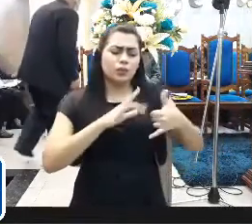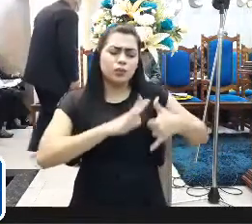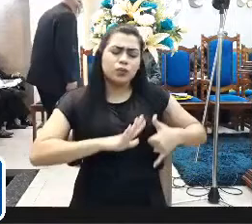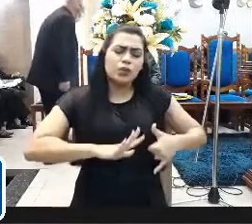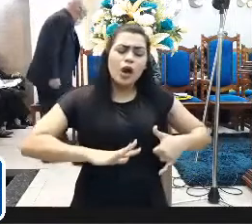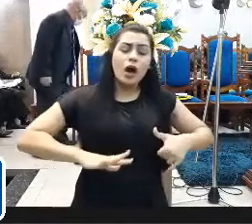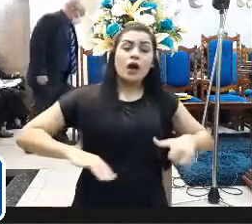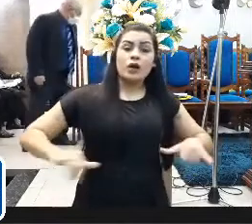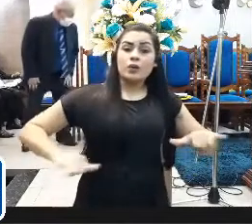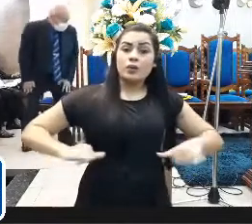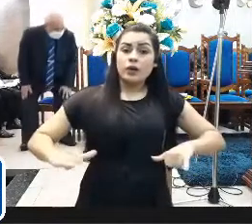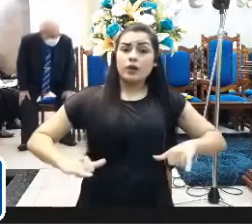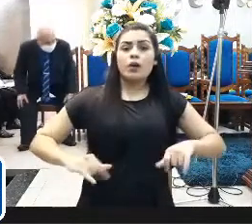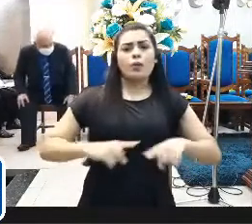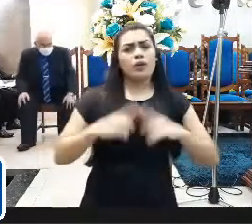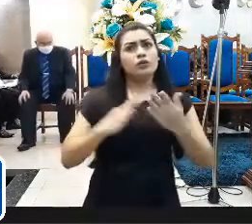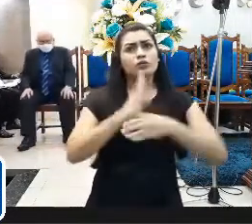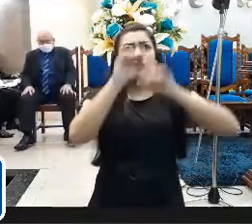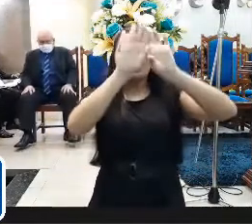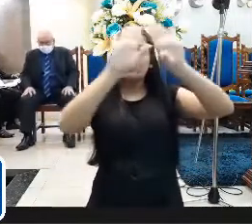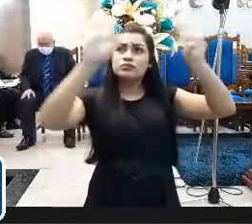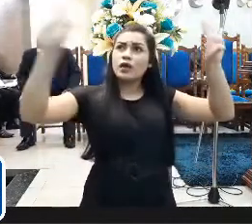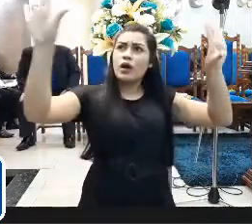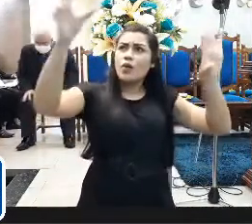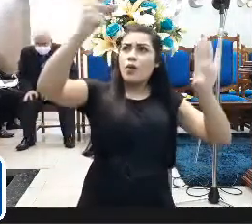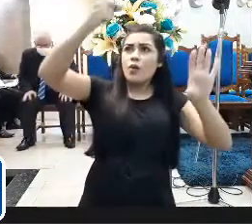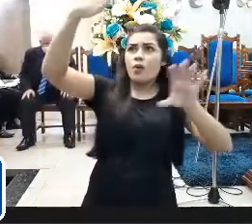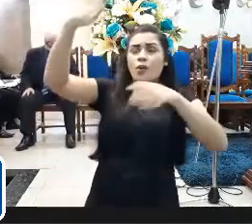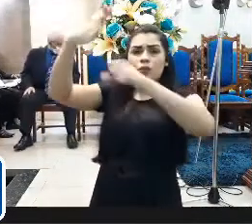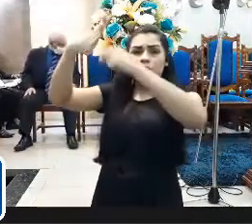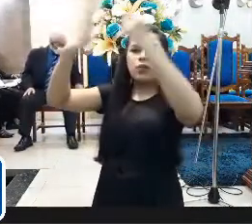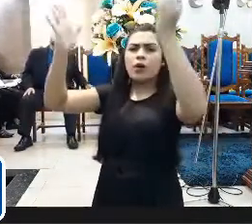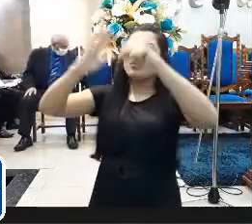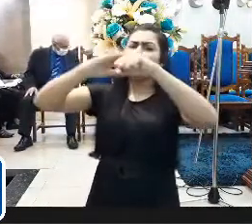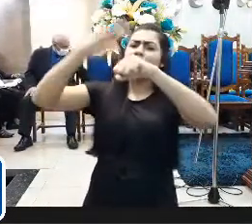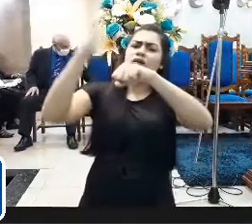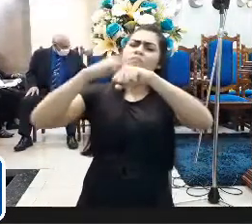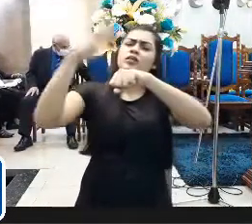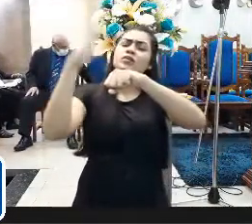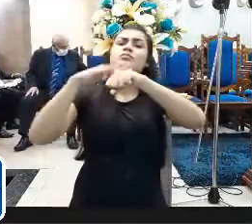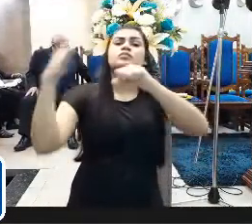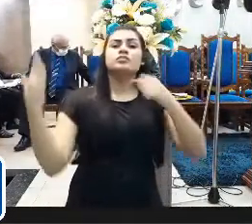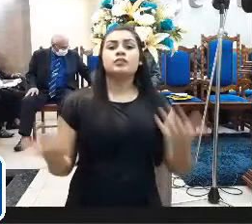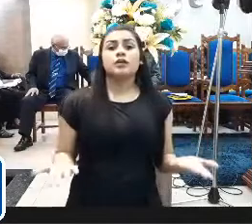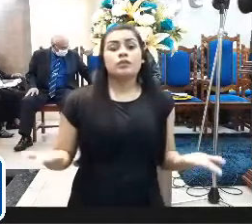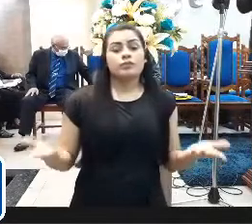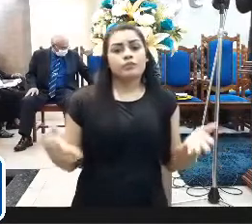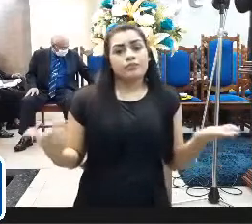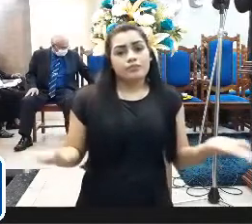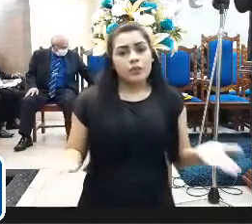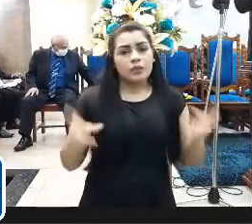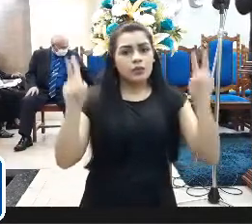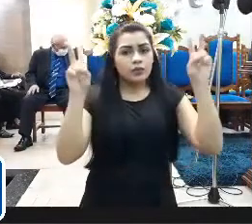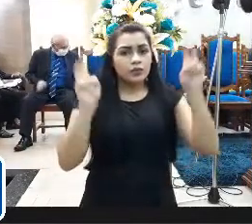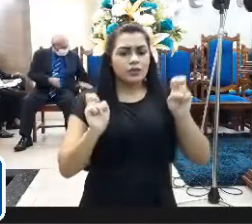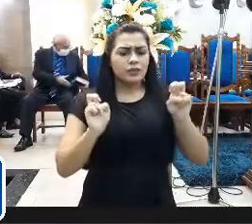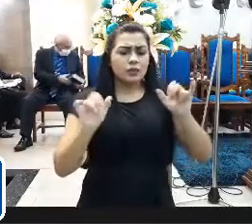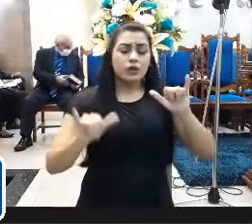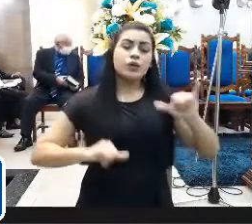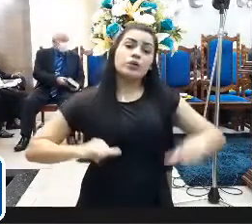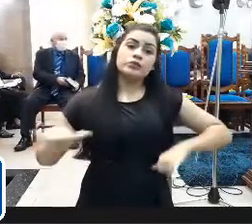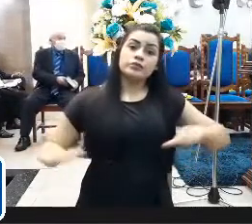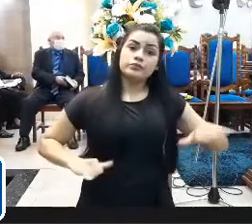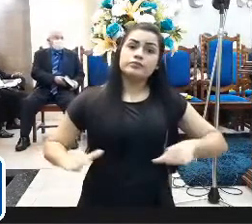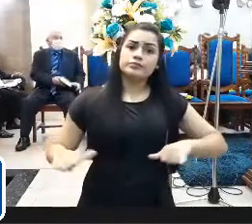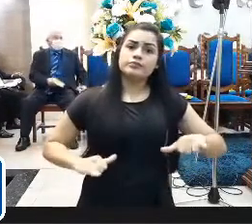Deus o glorificou. Aleluia! Louvado seja o nome do Senhor. Então, irmãos, o tema sofrimento, ele percorre toda essa